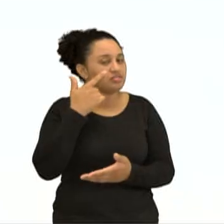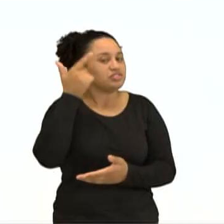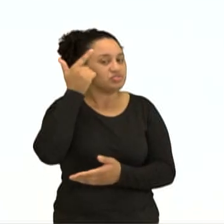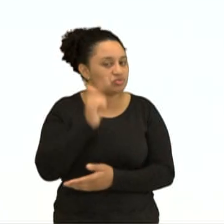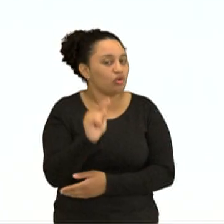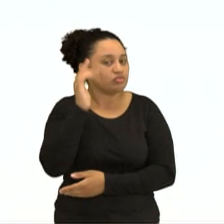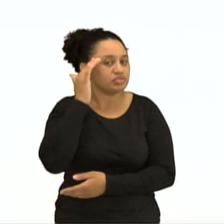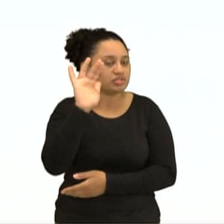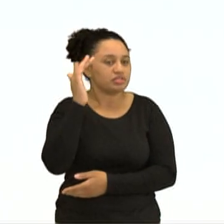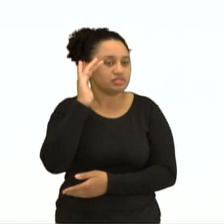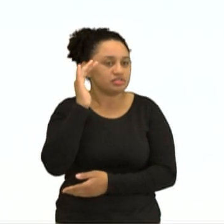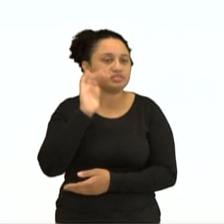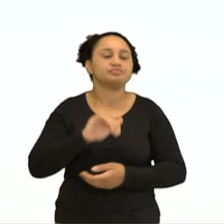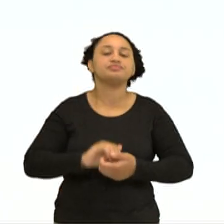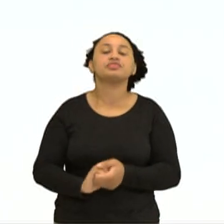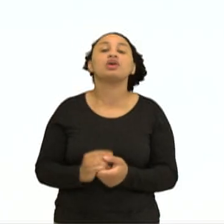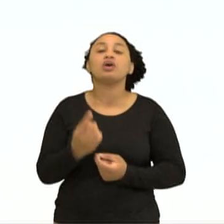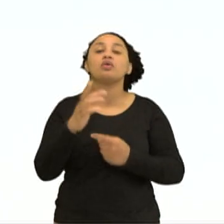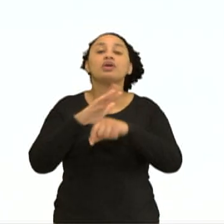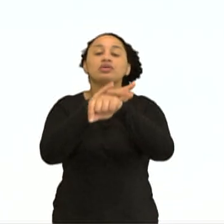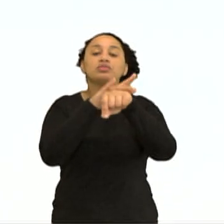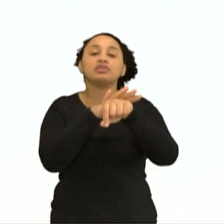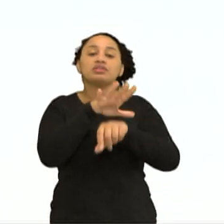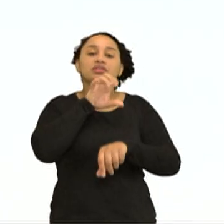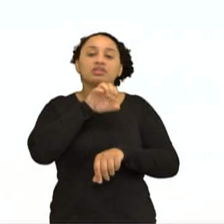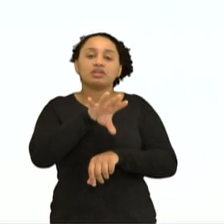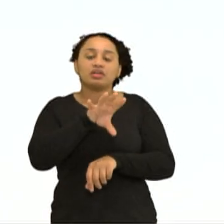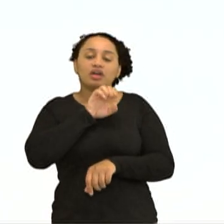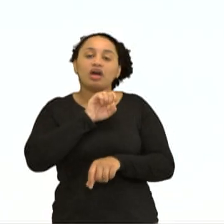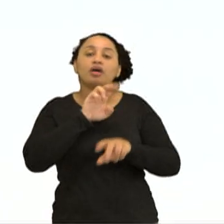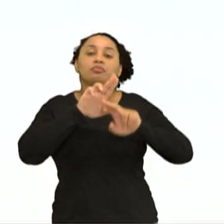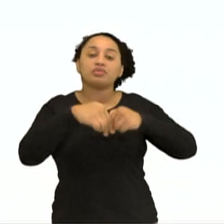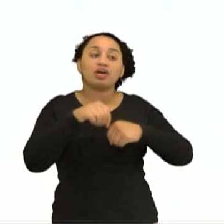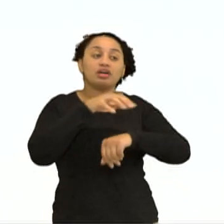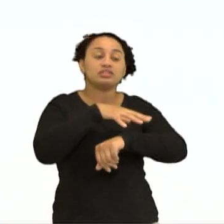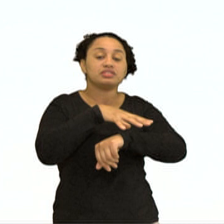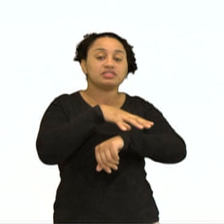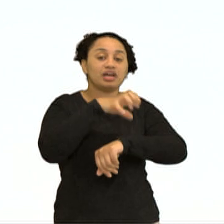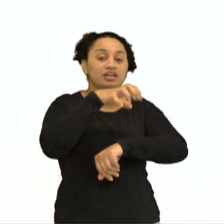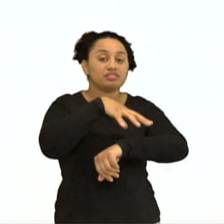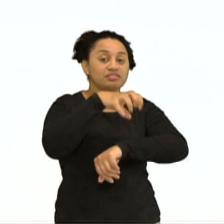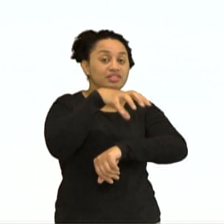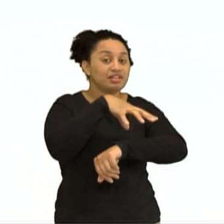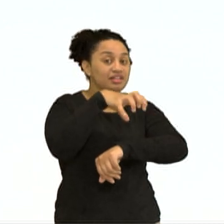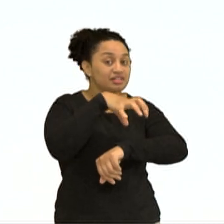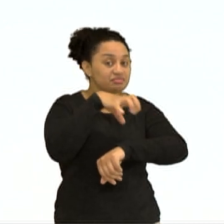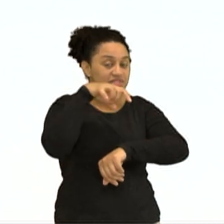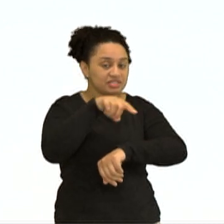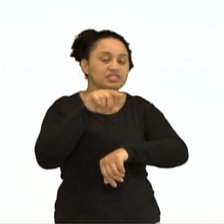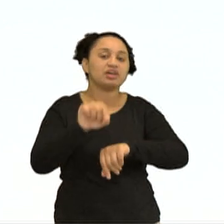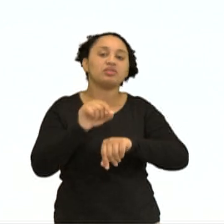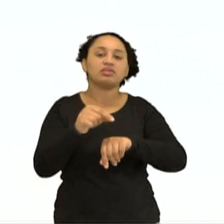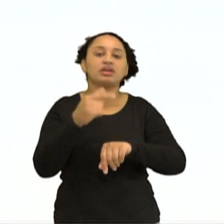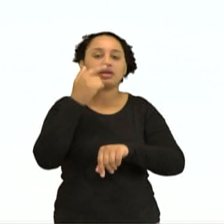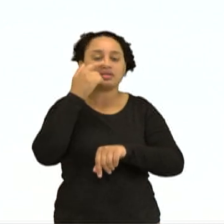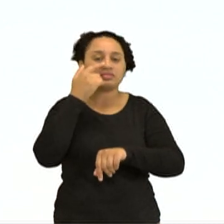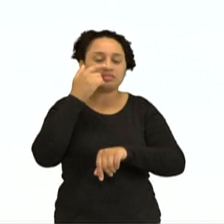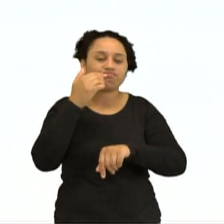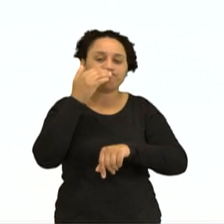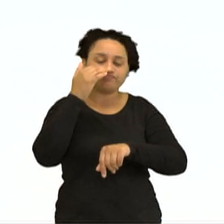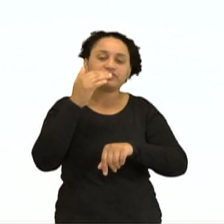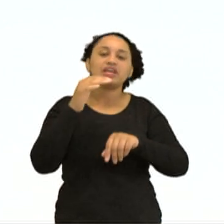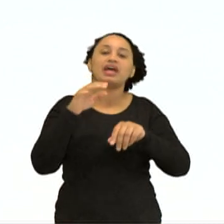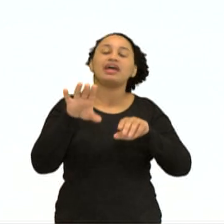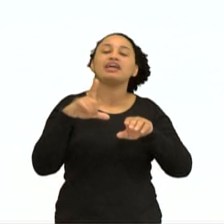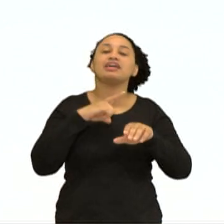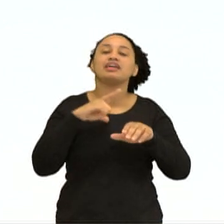Que doença respiratória ocorre devido a uma inflamação, inflamação na mucosa do nariz e geralmente